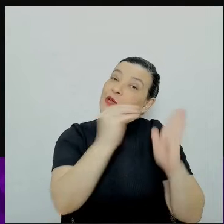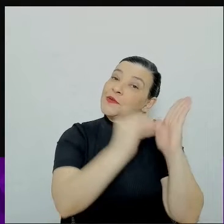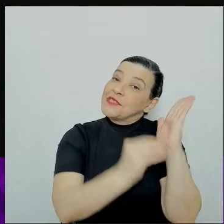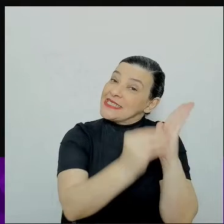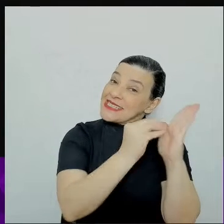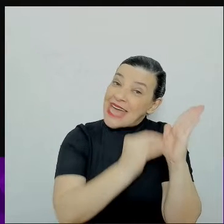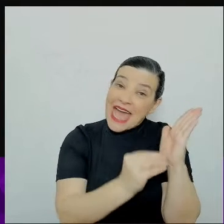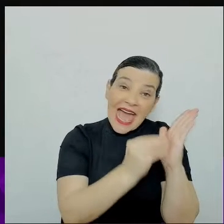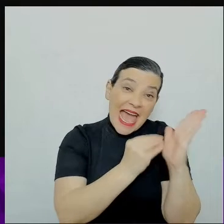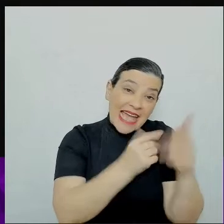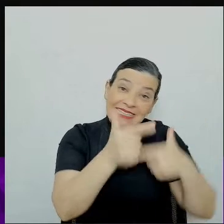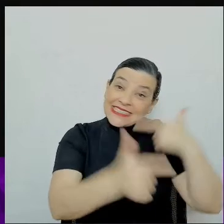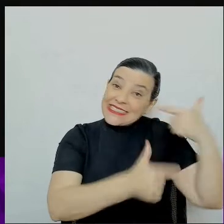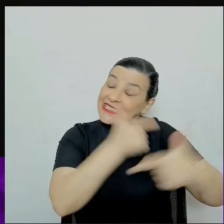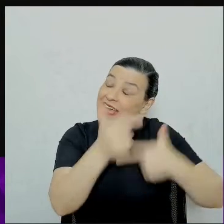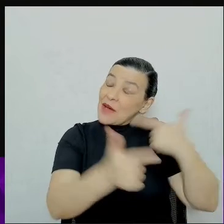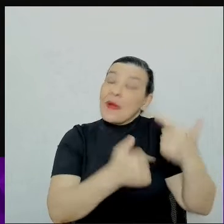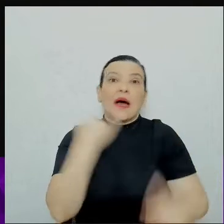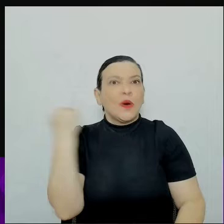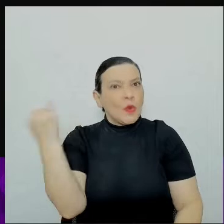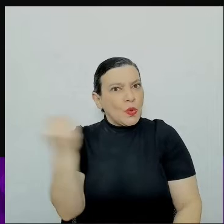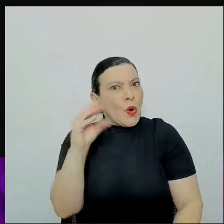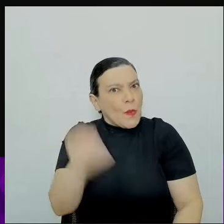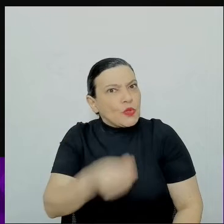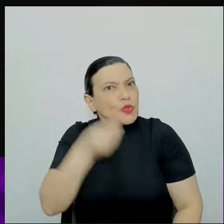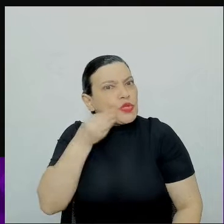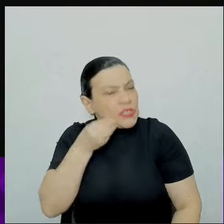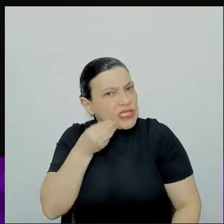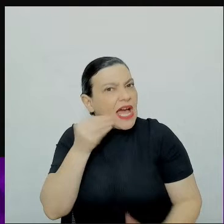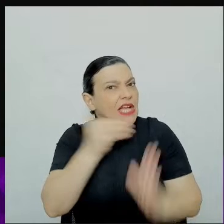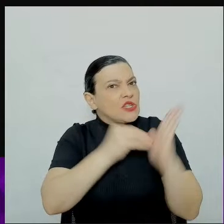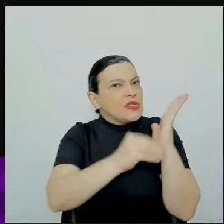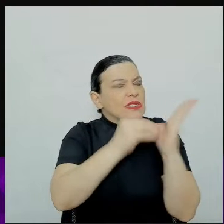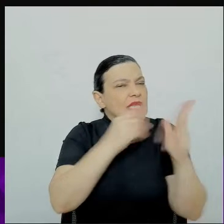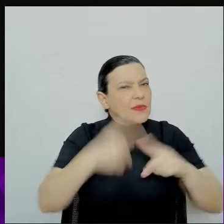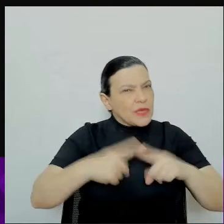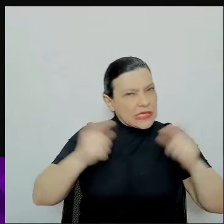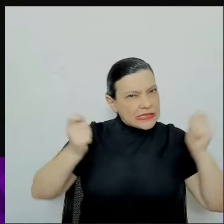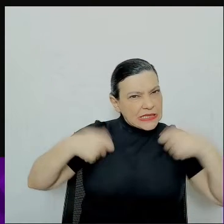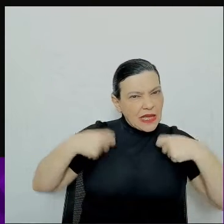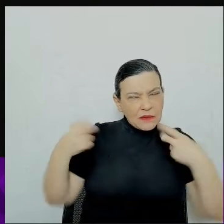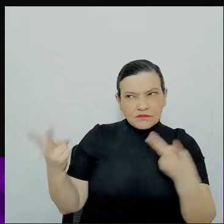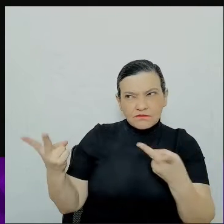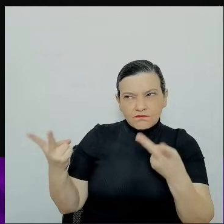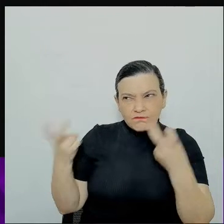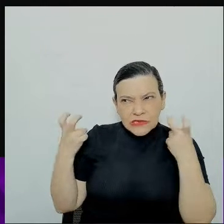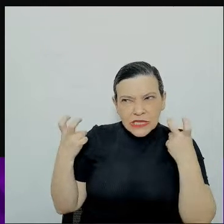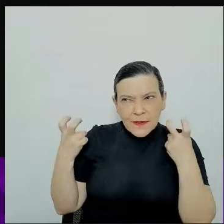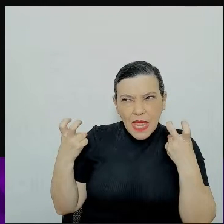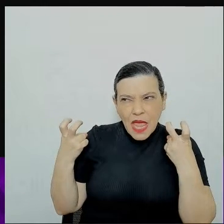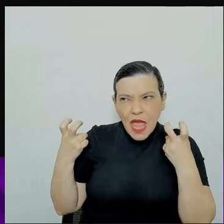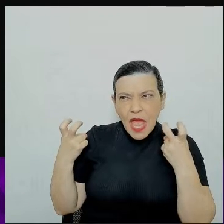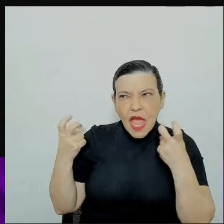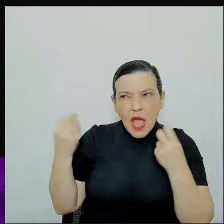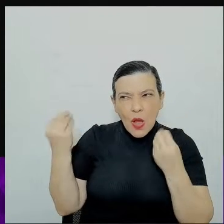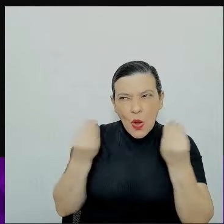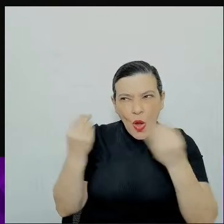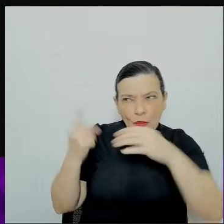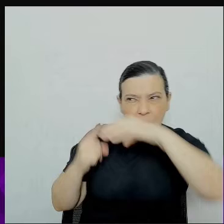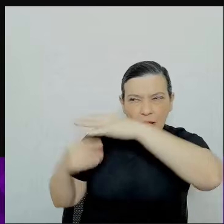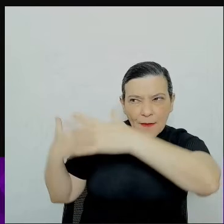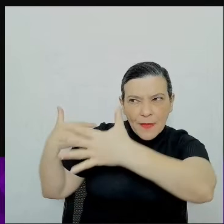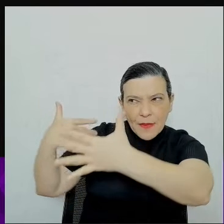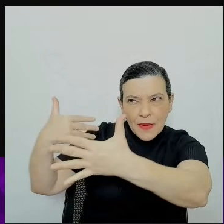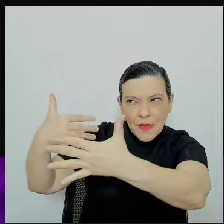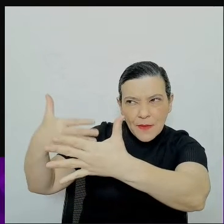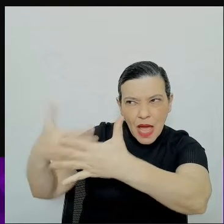é uma oportunidade grande para o design de serviço, porque o design de serviço consegue olhar para isso tudo, para toda a jornada e orquestrar isso da melhor